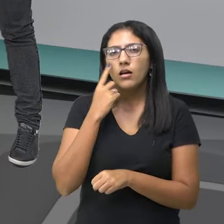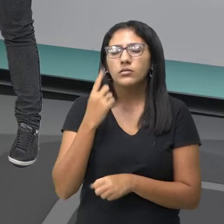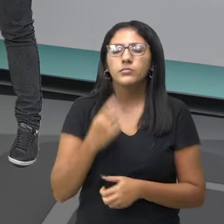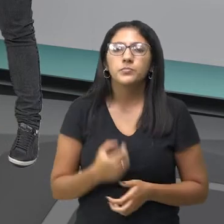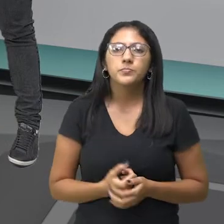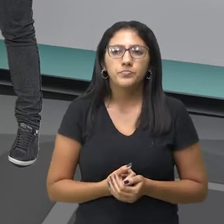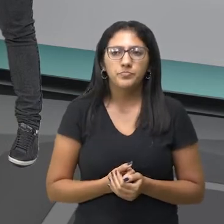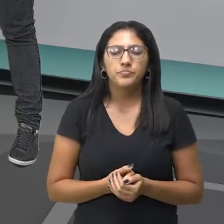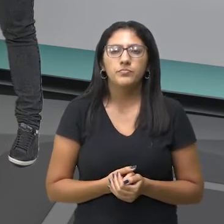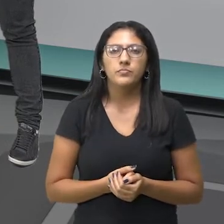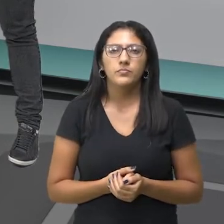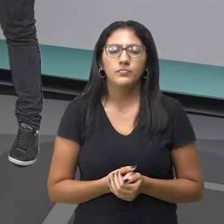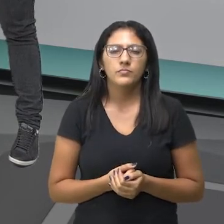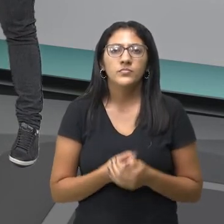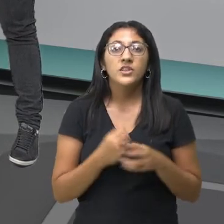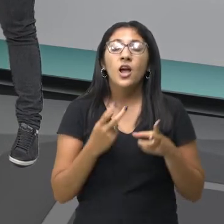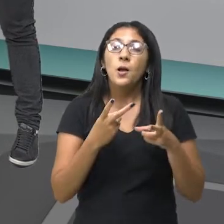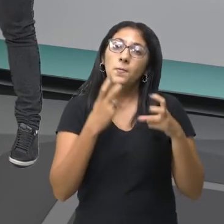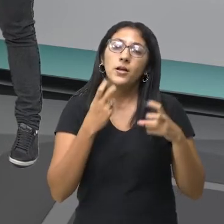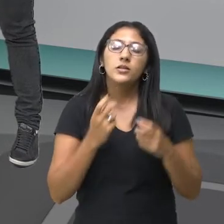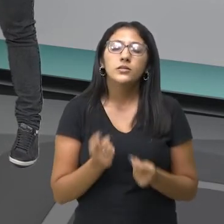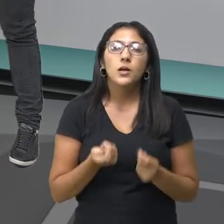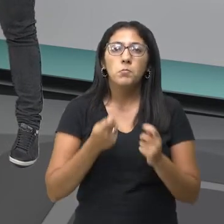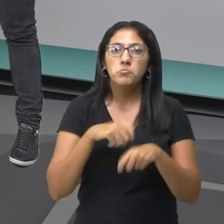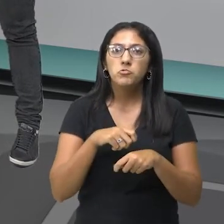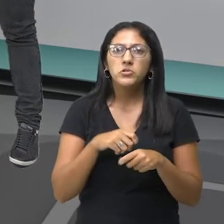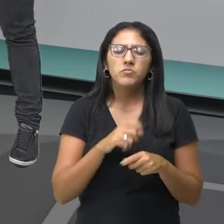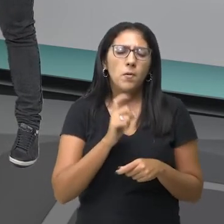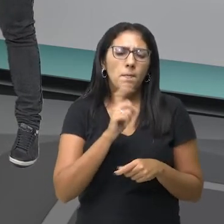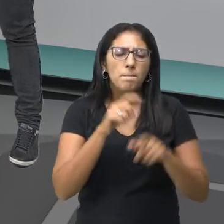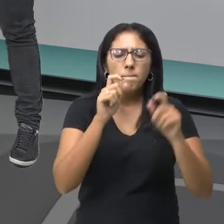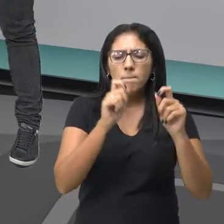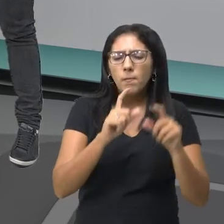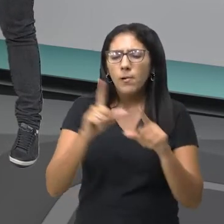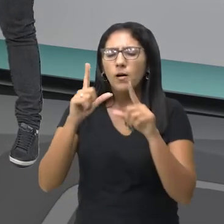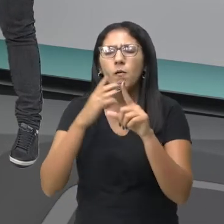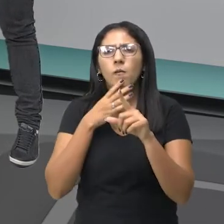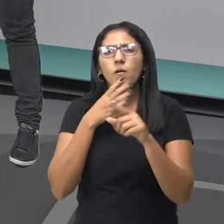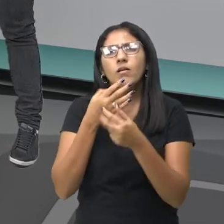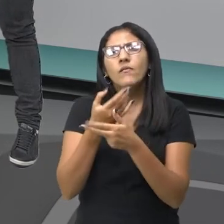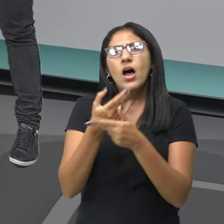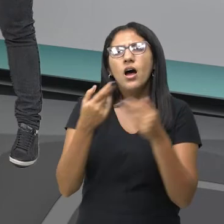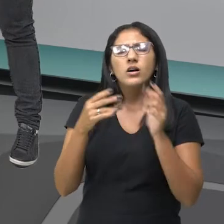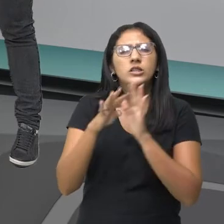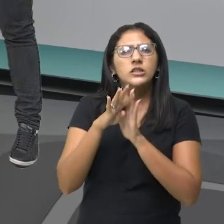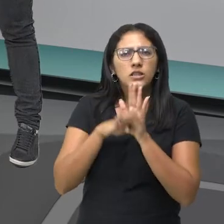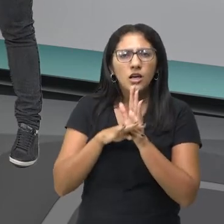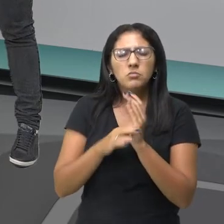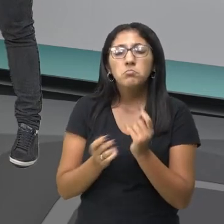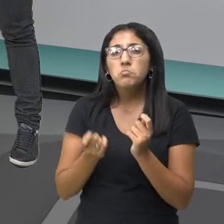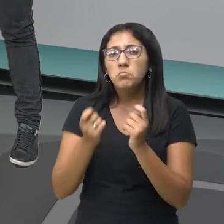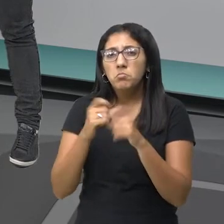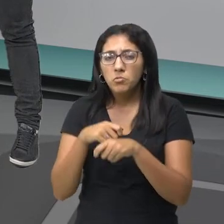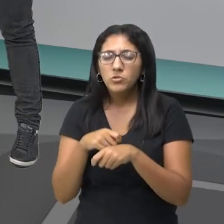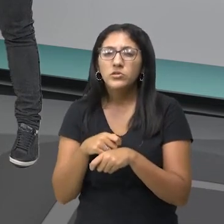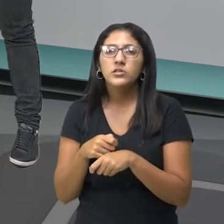ok? Então, observem que eu pude visitar, conhecer outros textos por meio